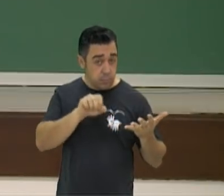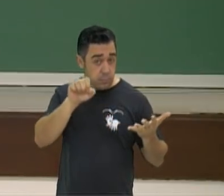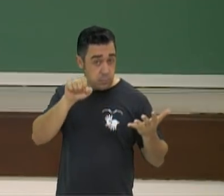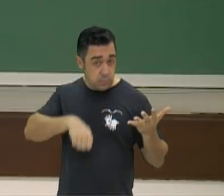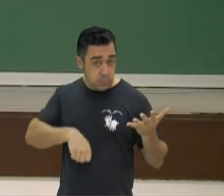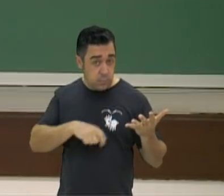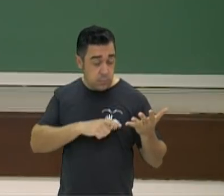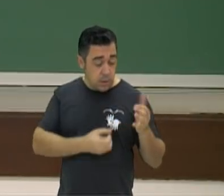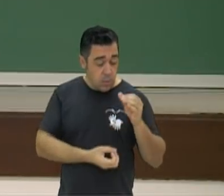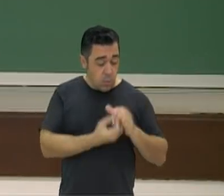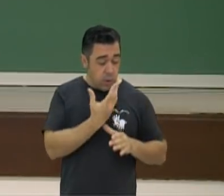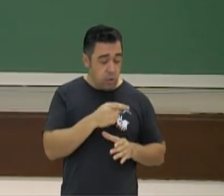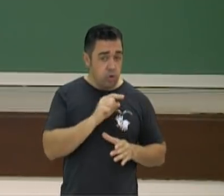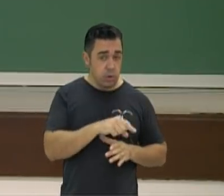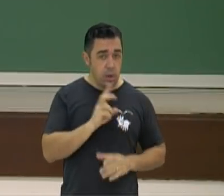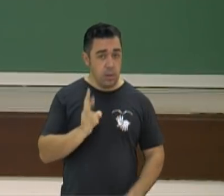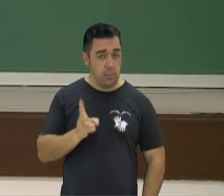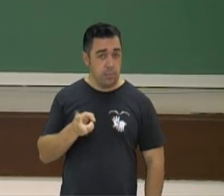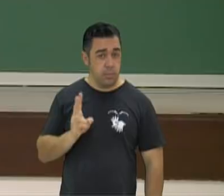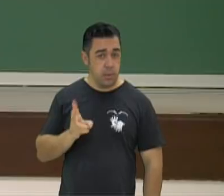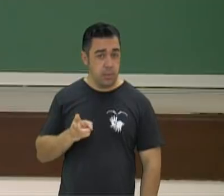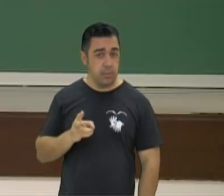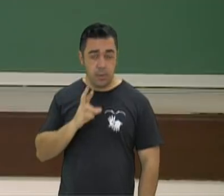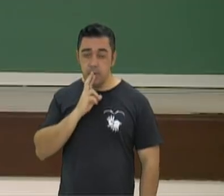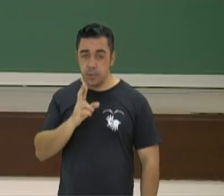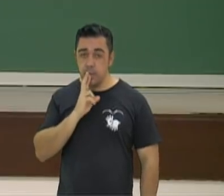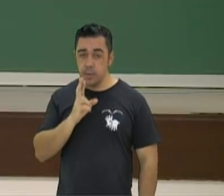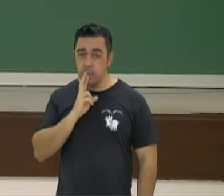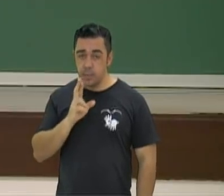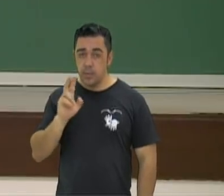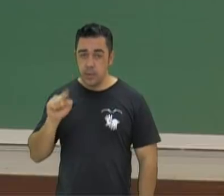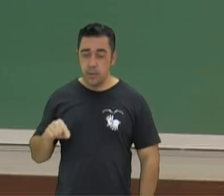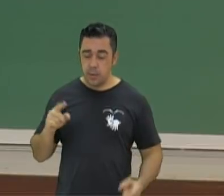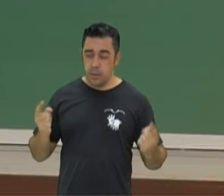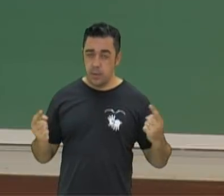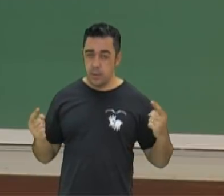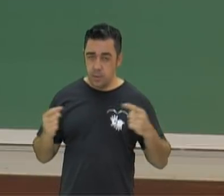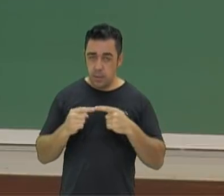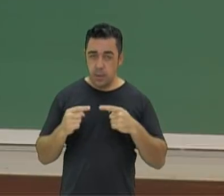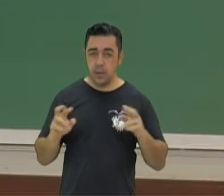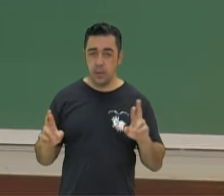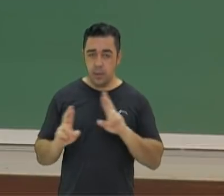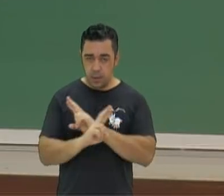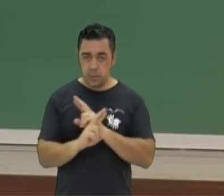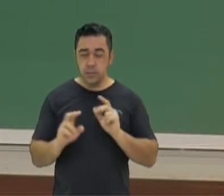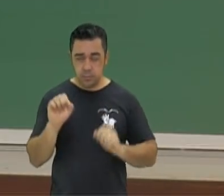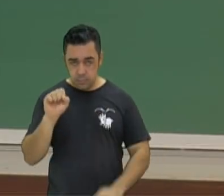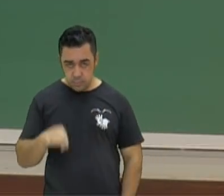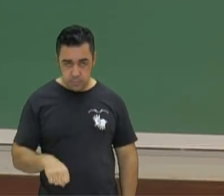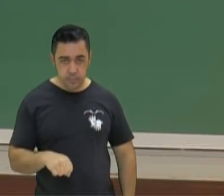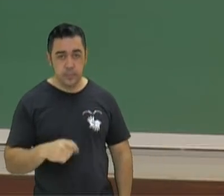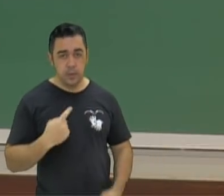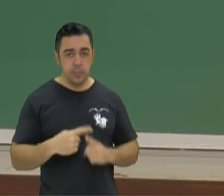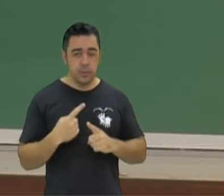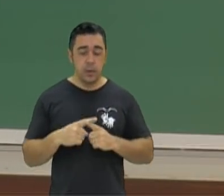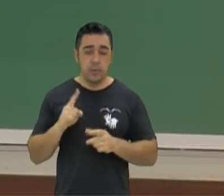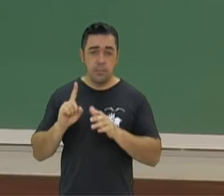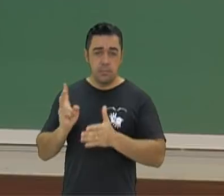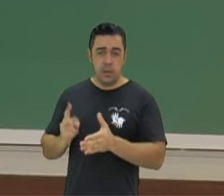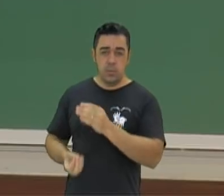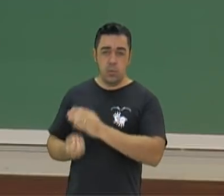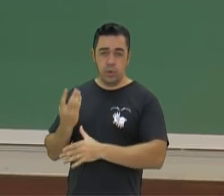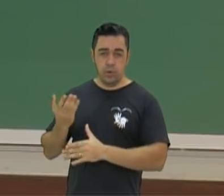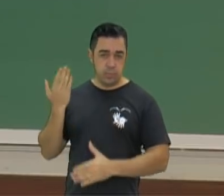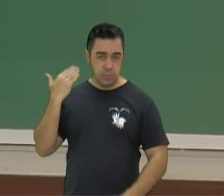Se ele deu origem a várias espécies, aí sim, ó, homologia está relacionada à irradiação adaptativa, né? Porque tem uma mesma origem lá